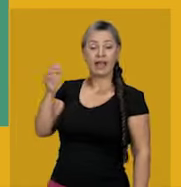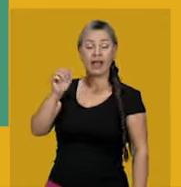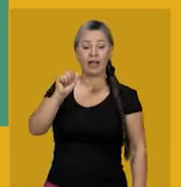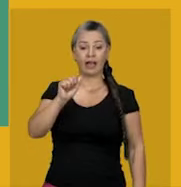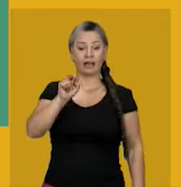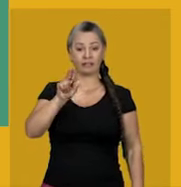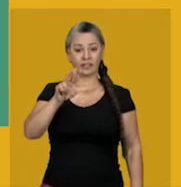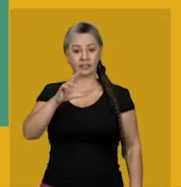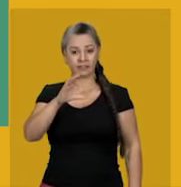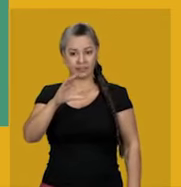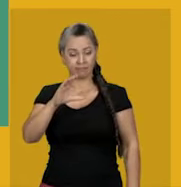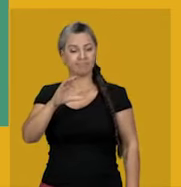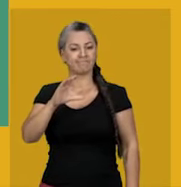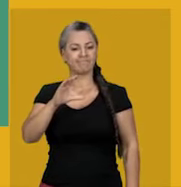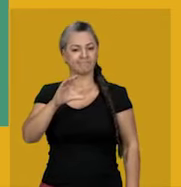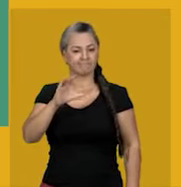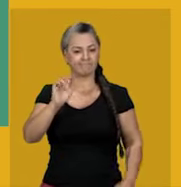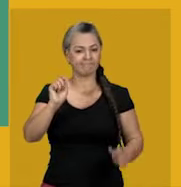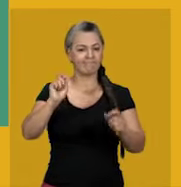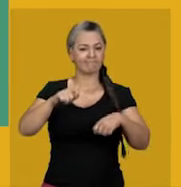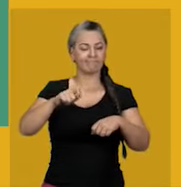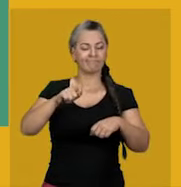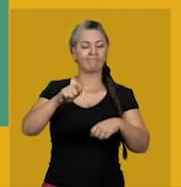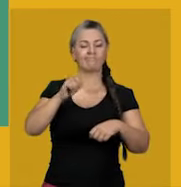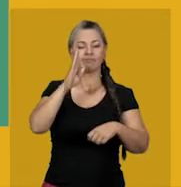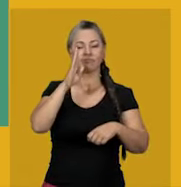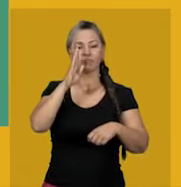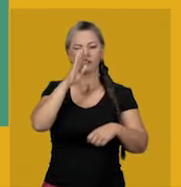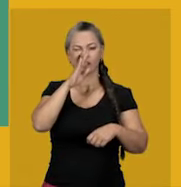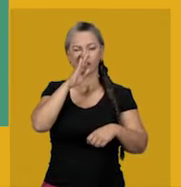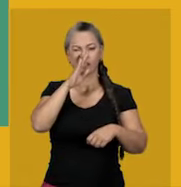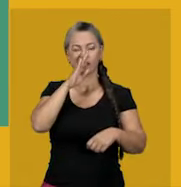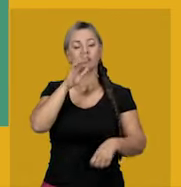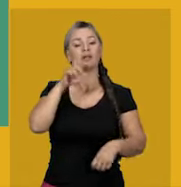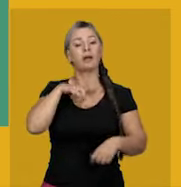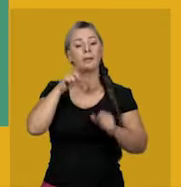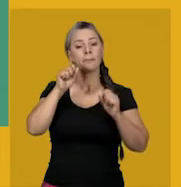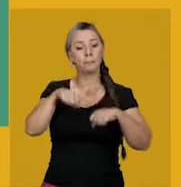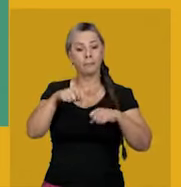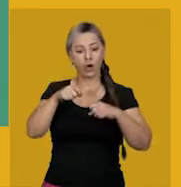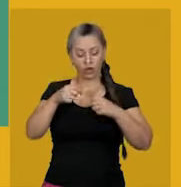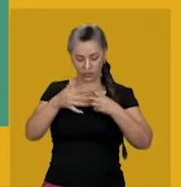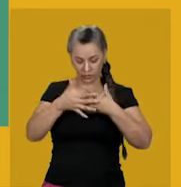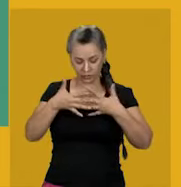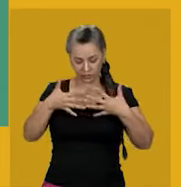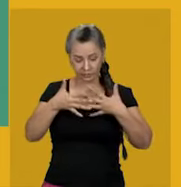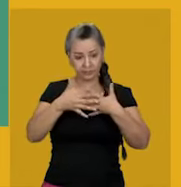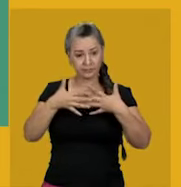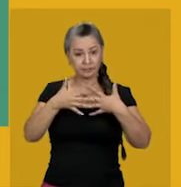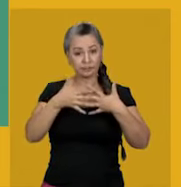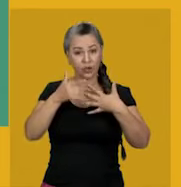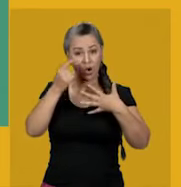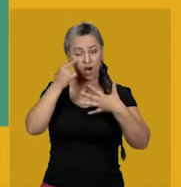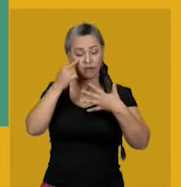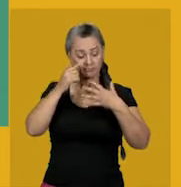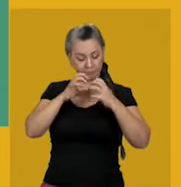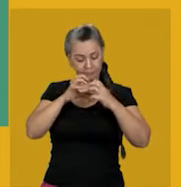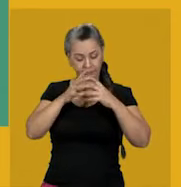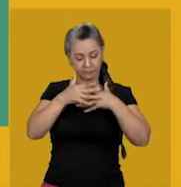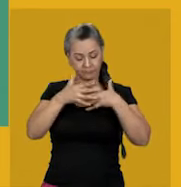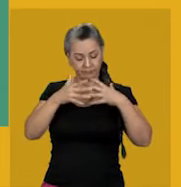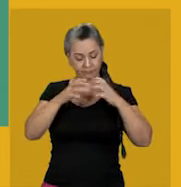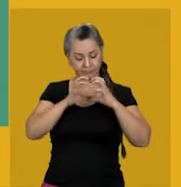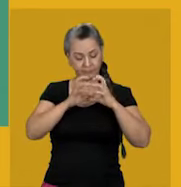derrame. Pode provocar a morte dos tecidos de uma parte do cérebro.